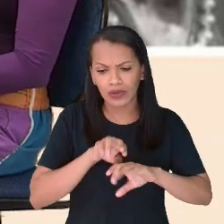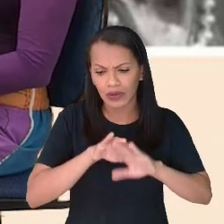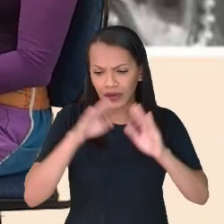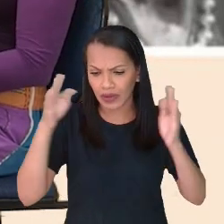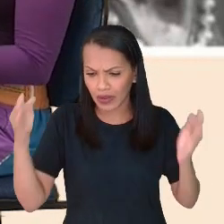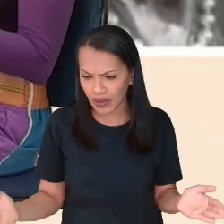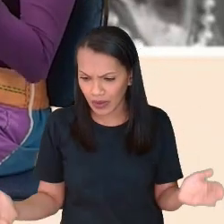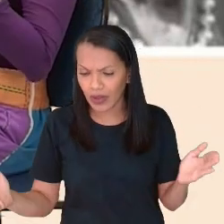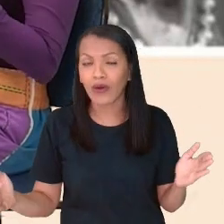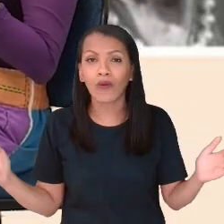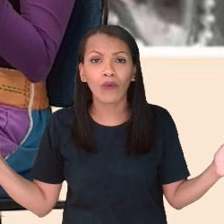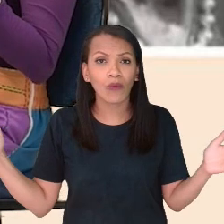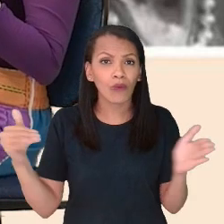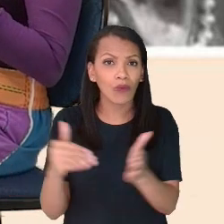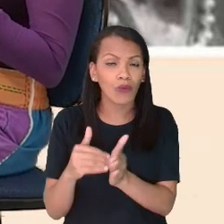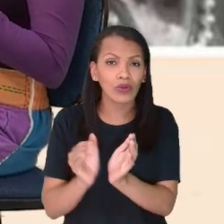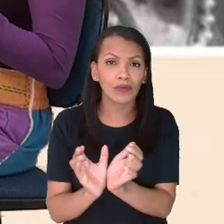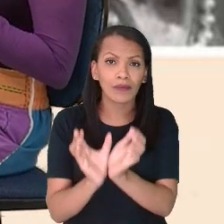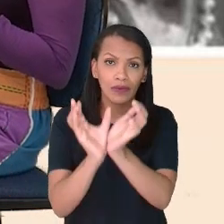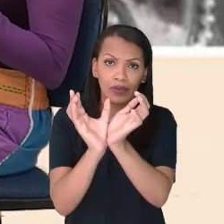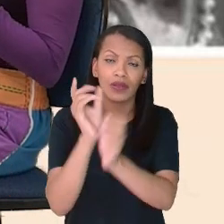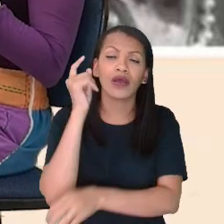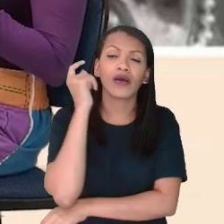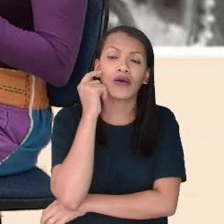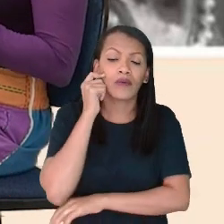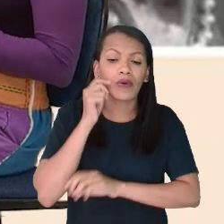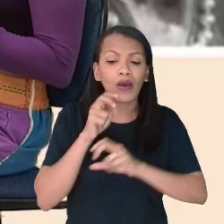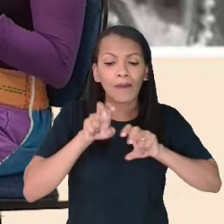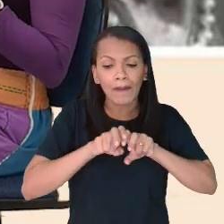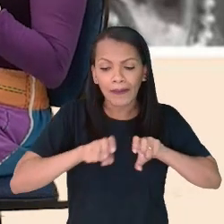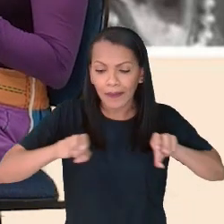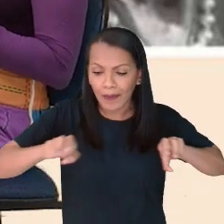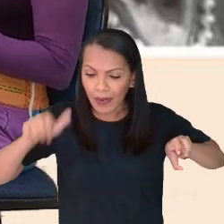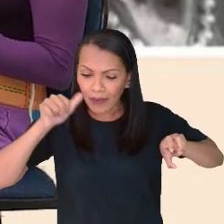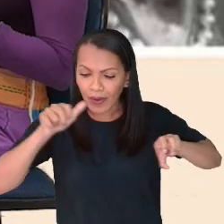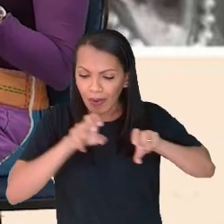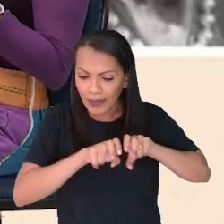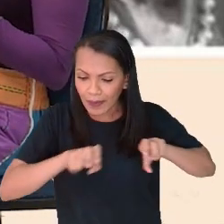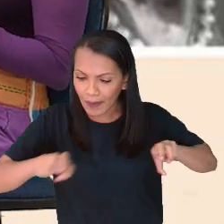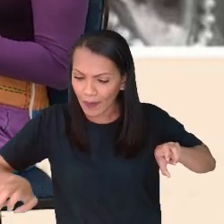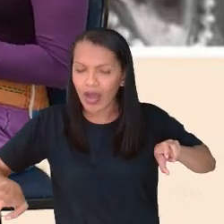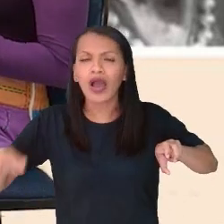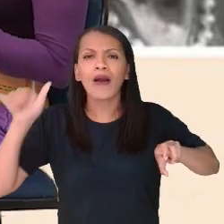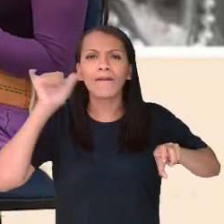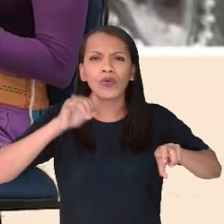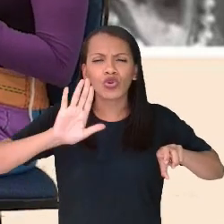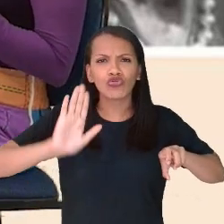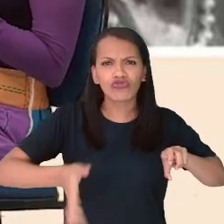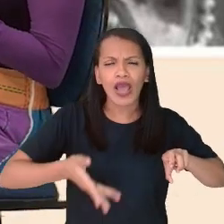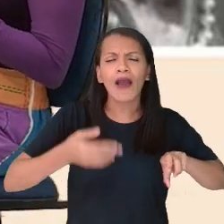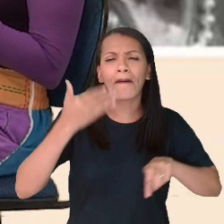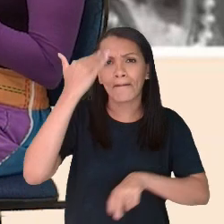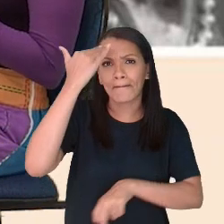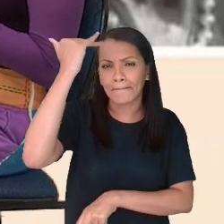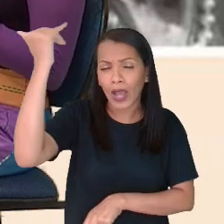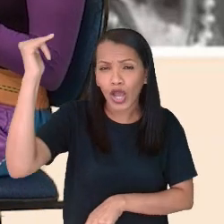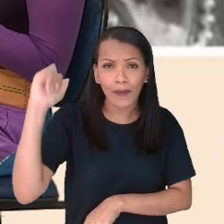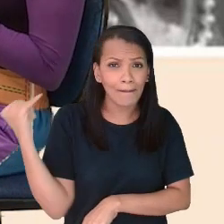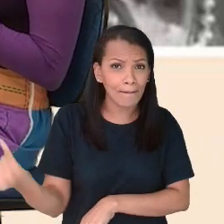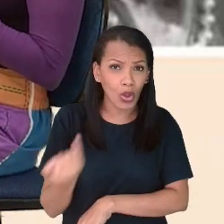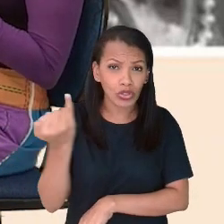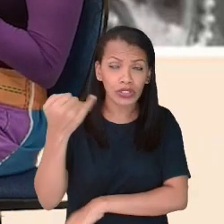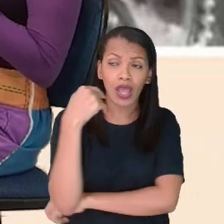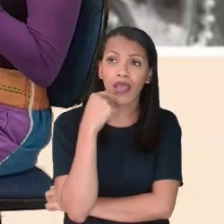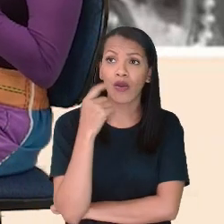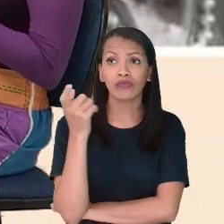ceia. Sim. E aí ela coloca várias mulheres, aí tem Marielle, tem Nízia da Silveira, Dandara. E aí eu me